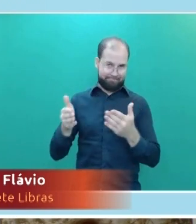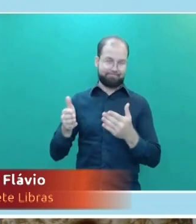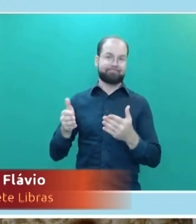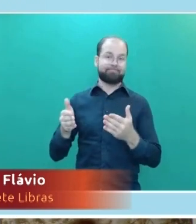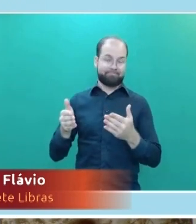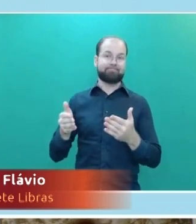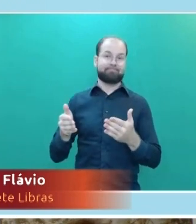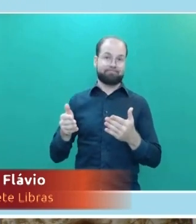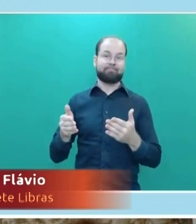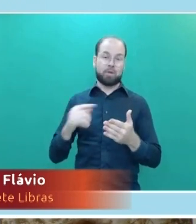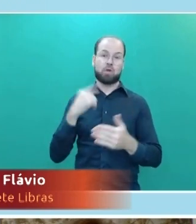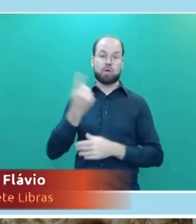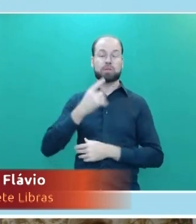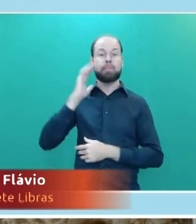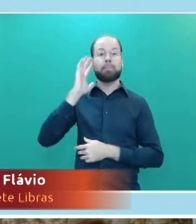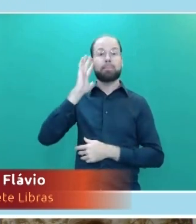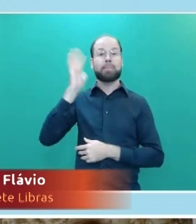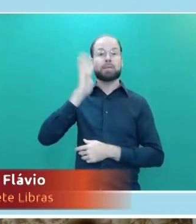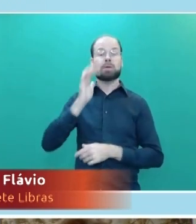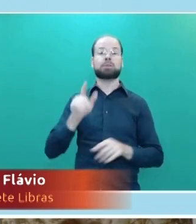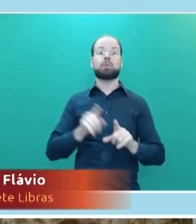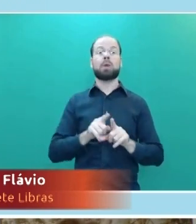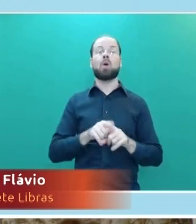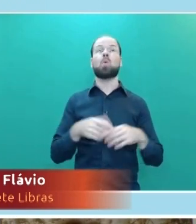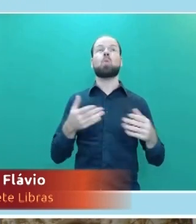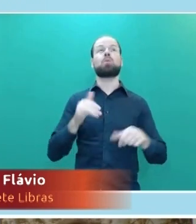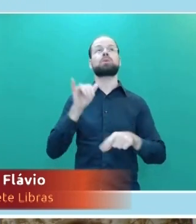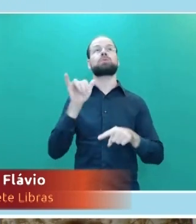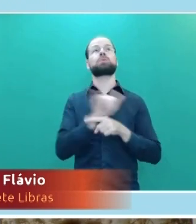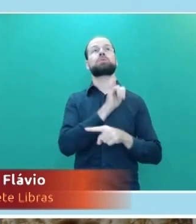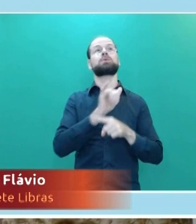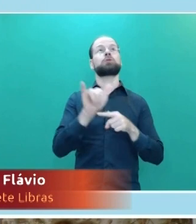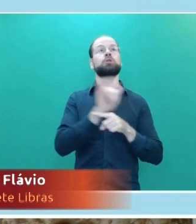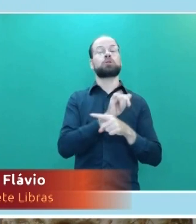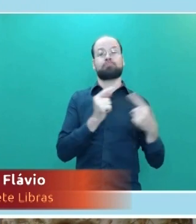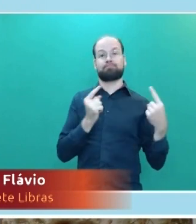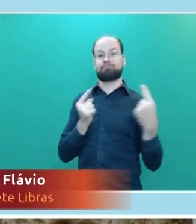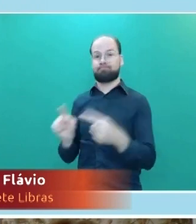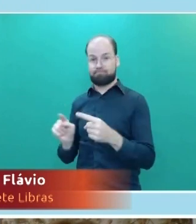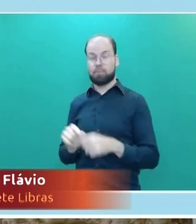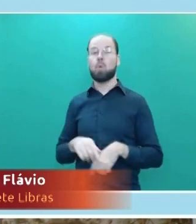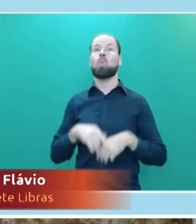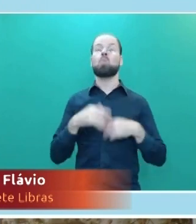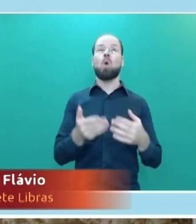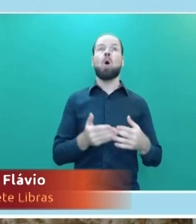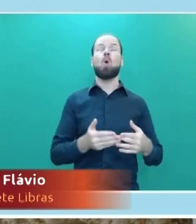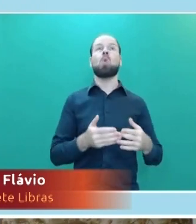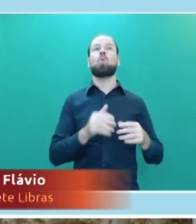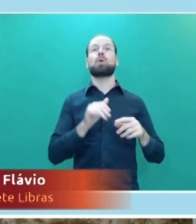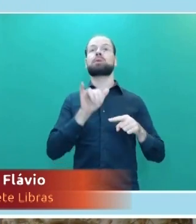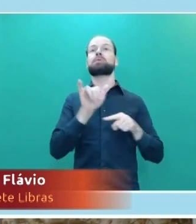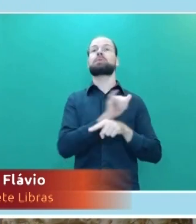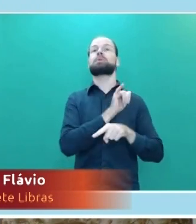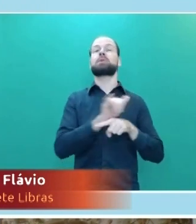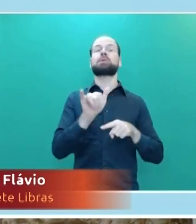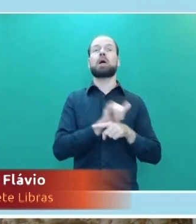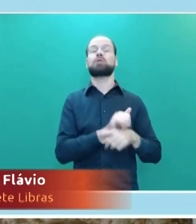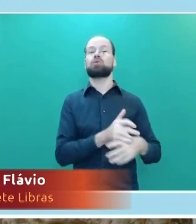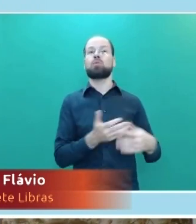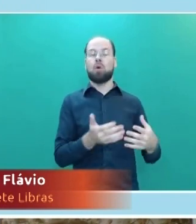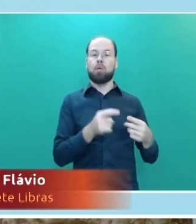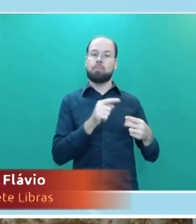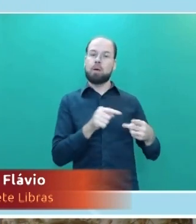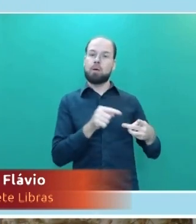pensar nas formas de enfrentamento, nas medidas que deverão e poderão ser tomadas também, é muito importante